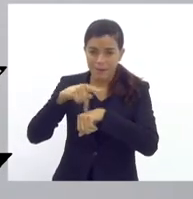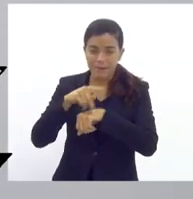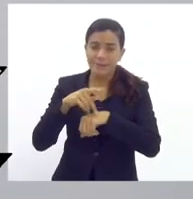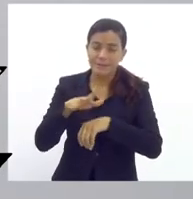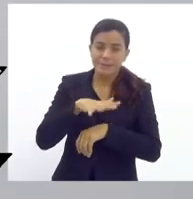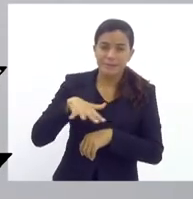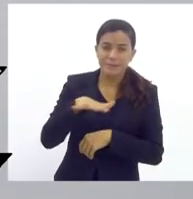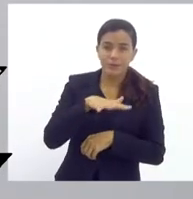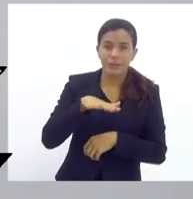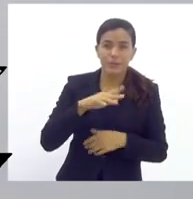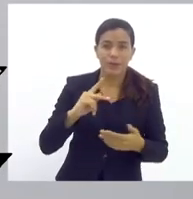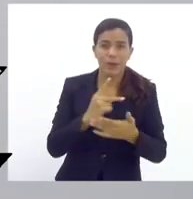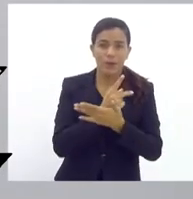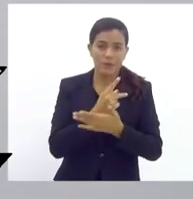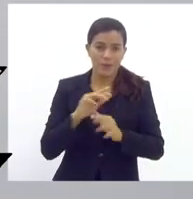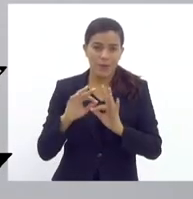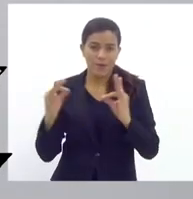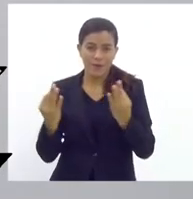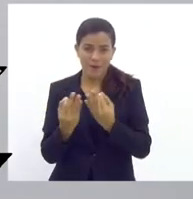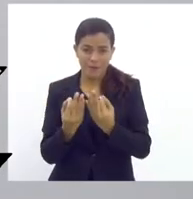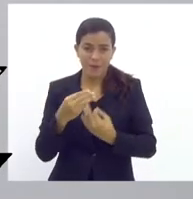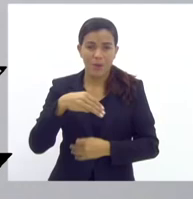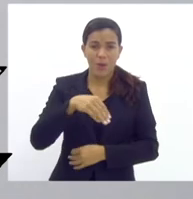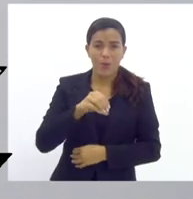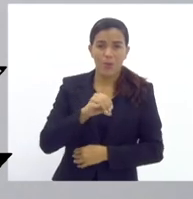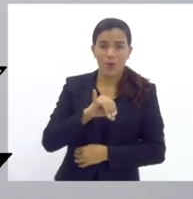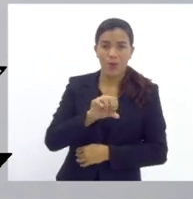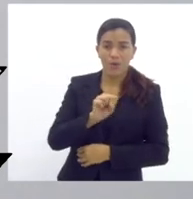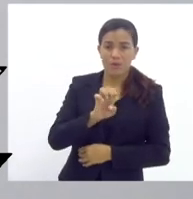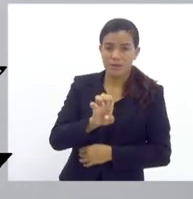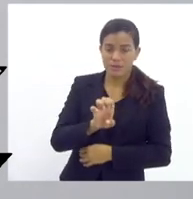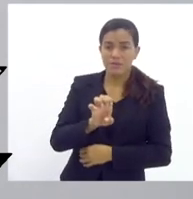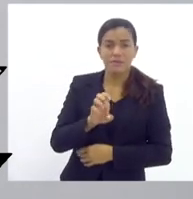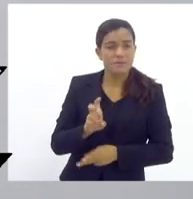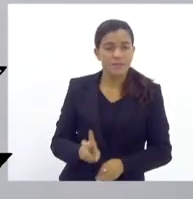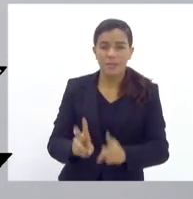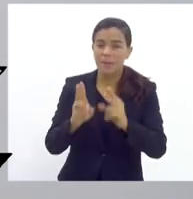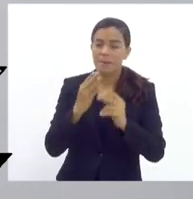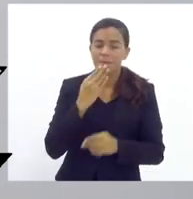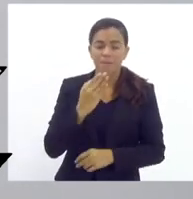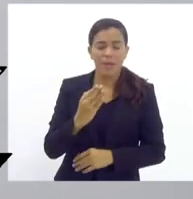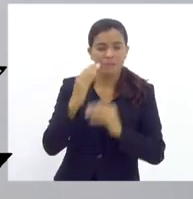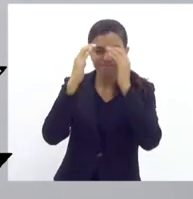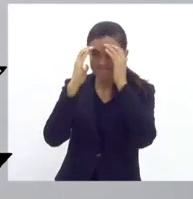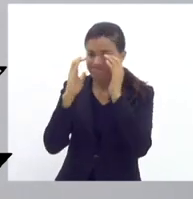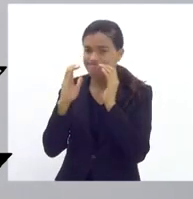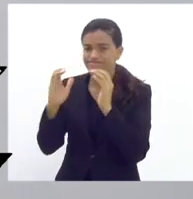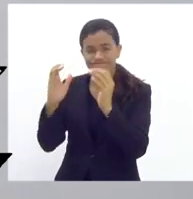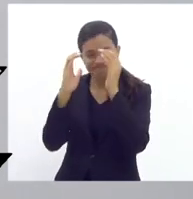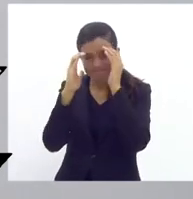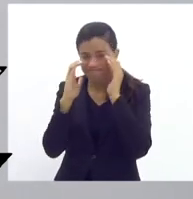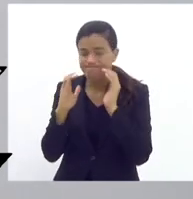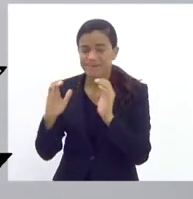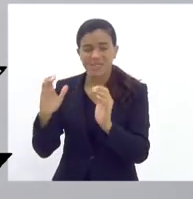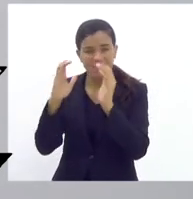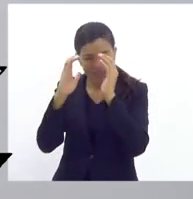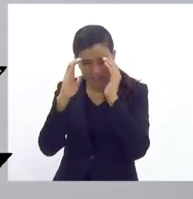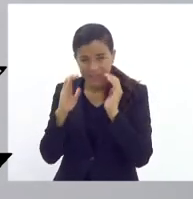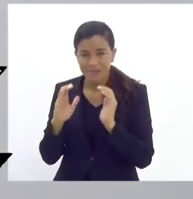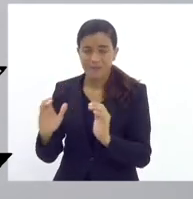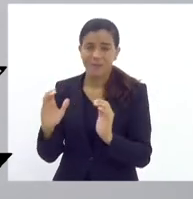que aconteceu com essa família do moízio para mim sempre peço respeito muito muito muito grande